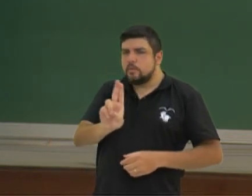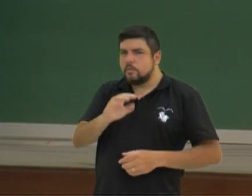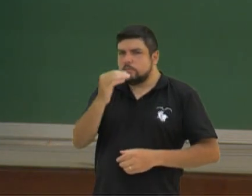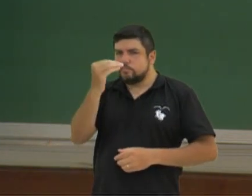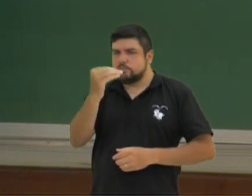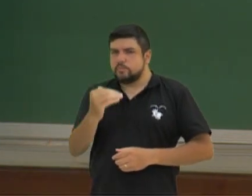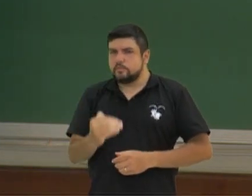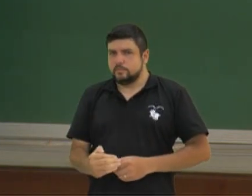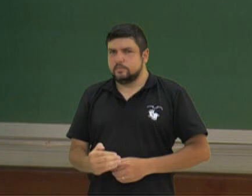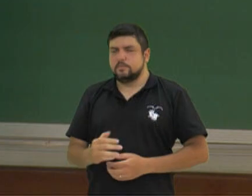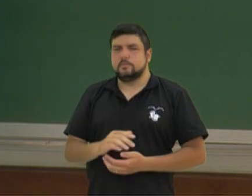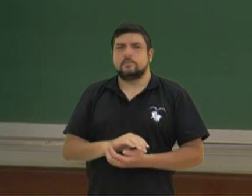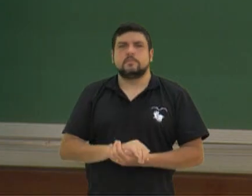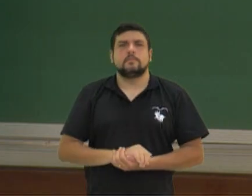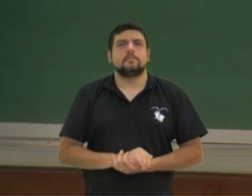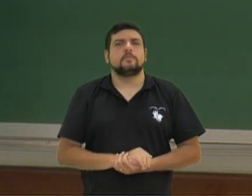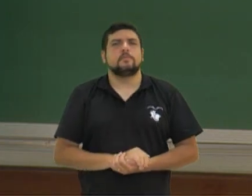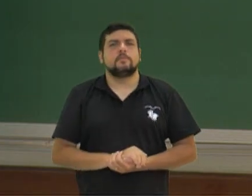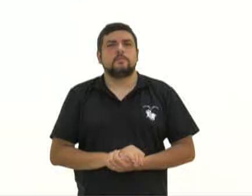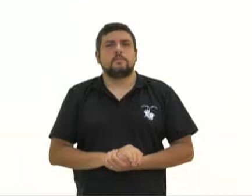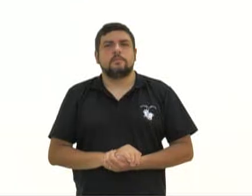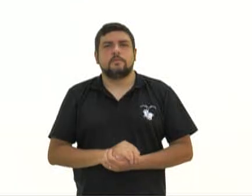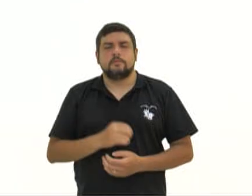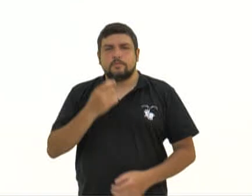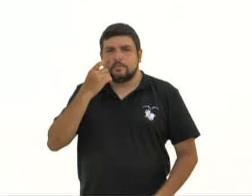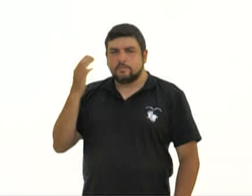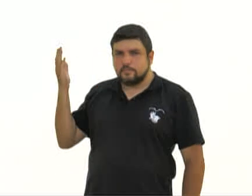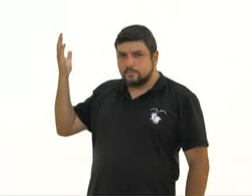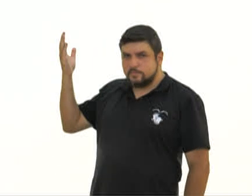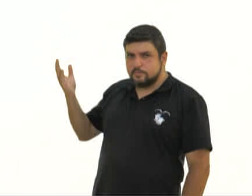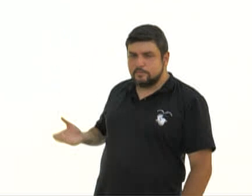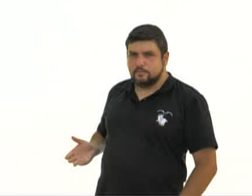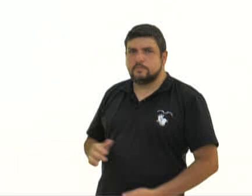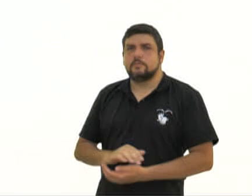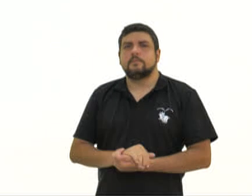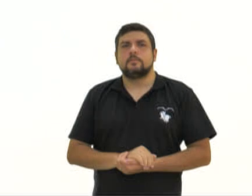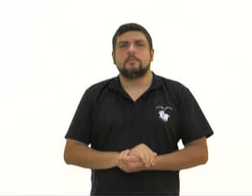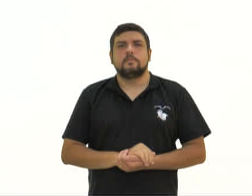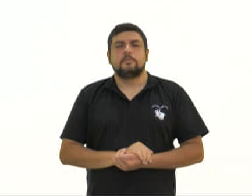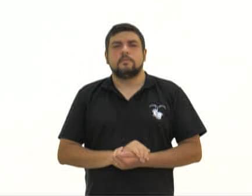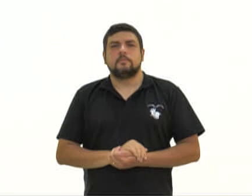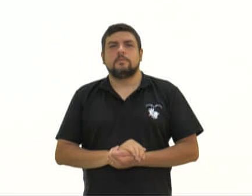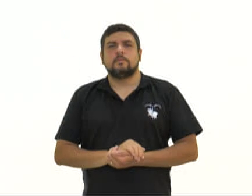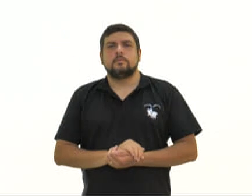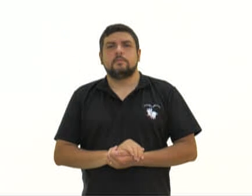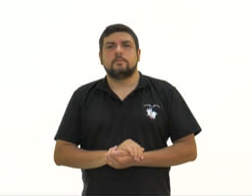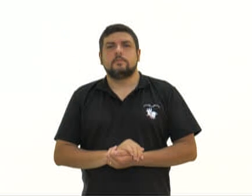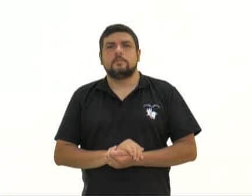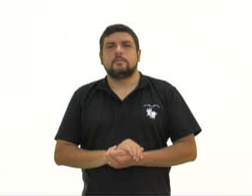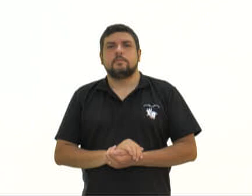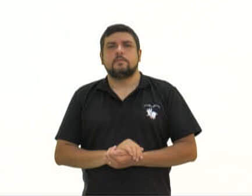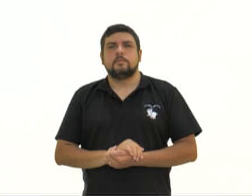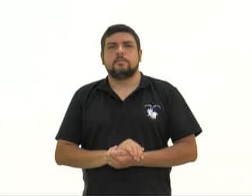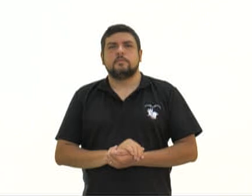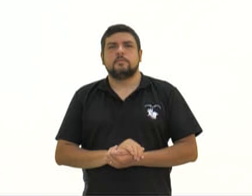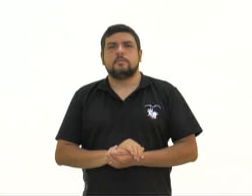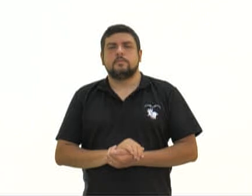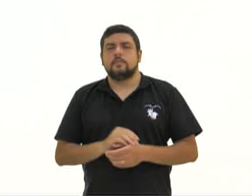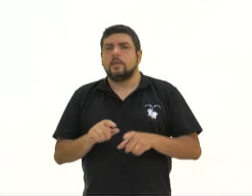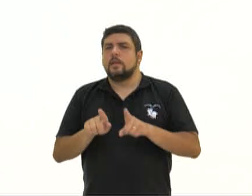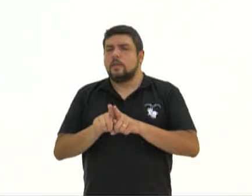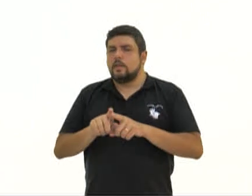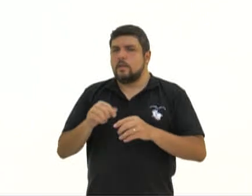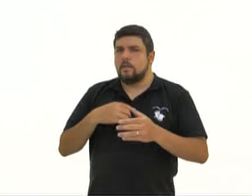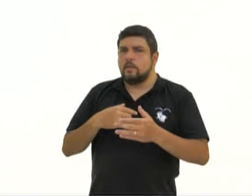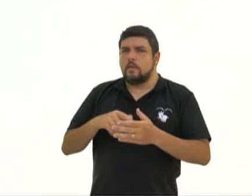Vinci, Michelangelo, Rafael Sanzio, Sandro Botticelli. Alguns destaques na literatura, já ouviram falar,